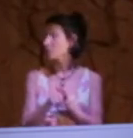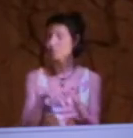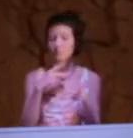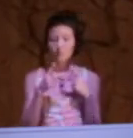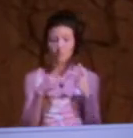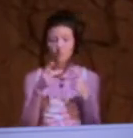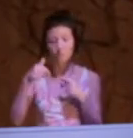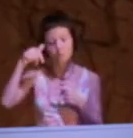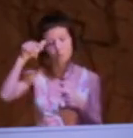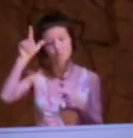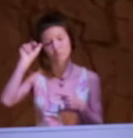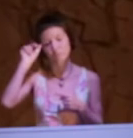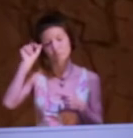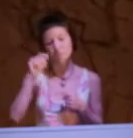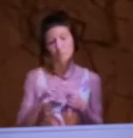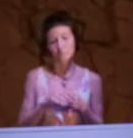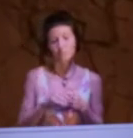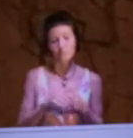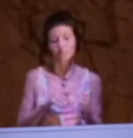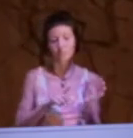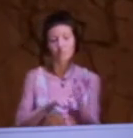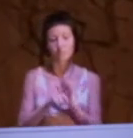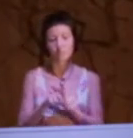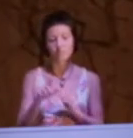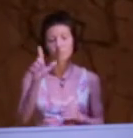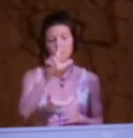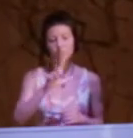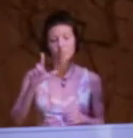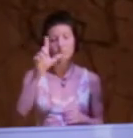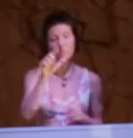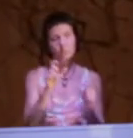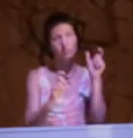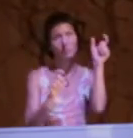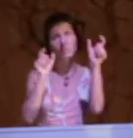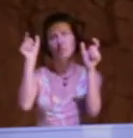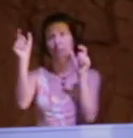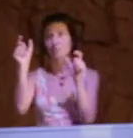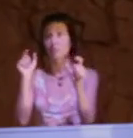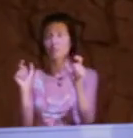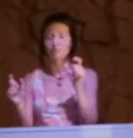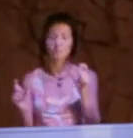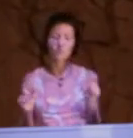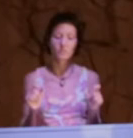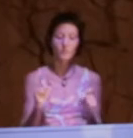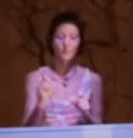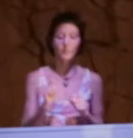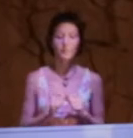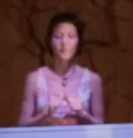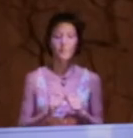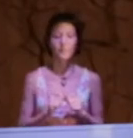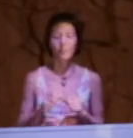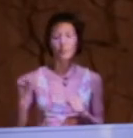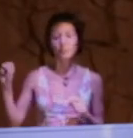discutido ontem sobre a questão de literatura, regionalismo e por aí vai, né? Então, se a gente pensar no Sudeste,